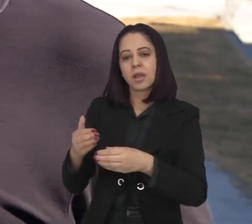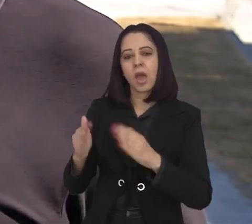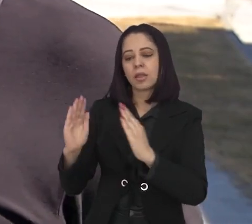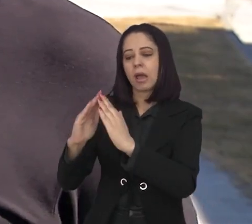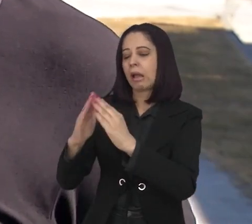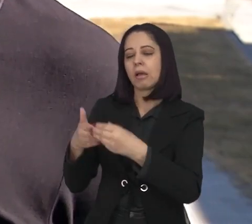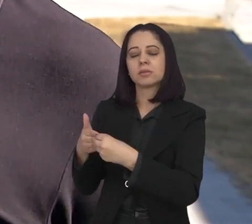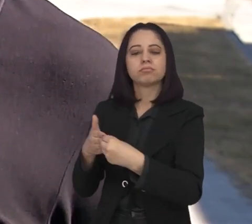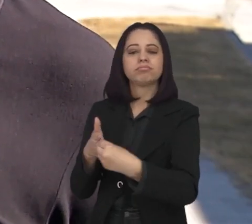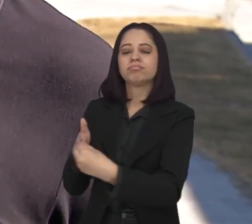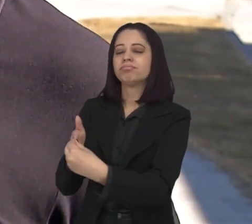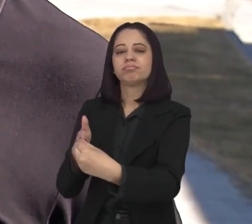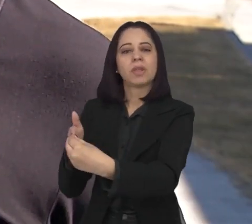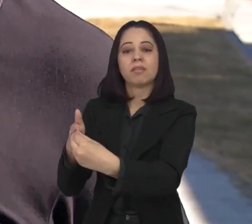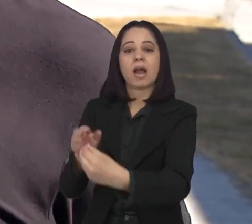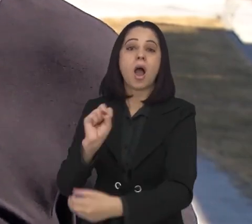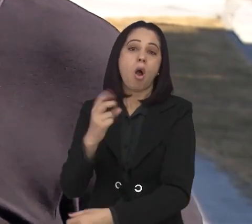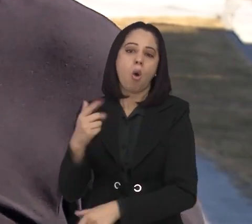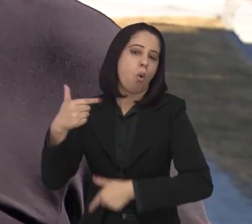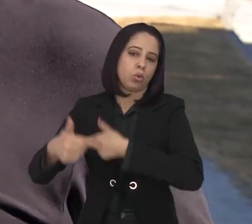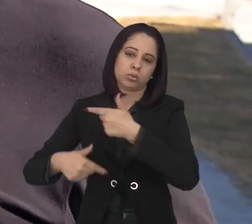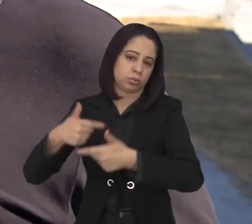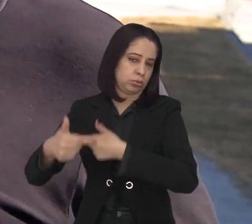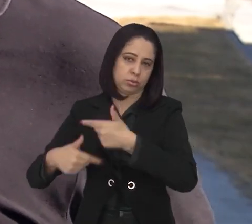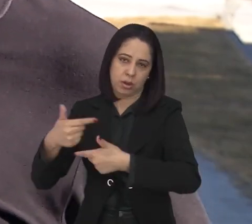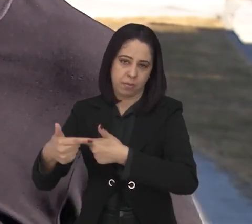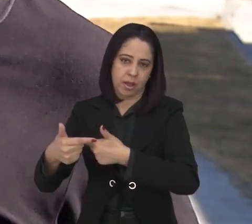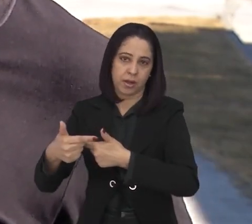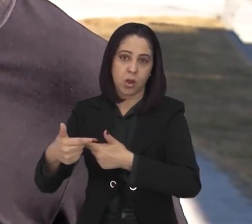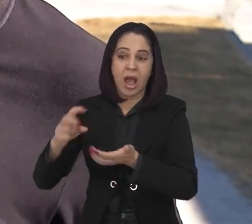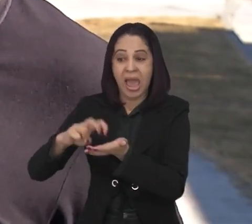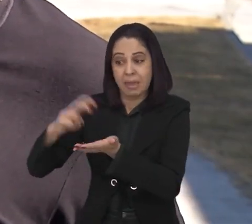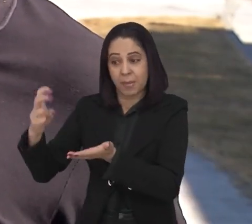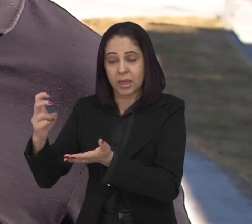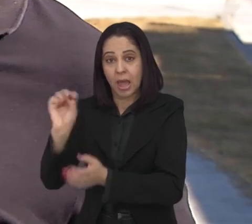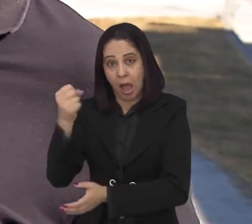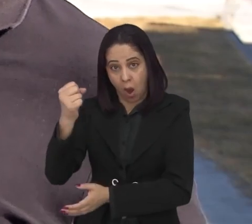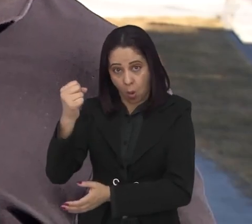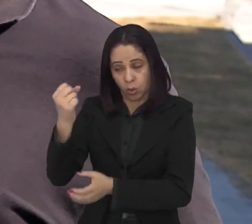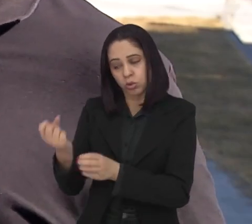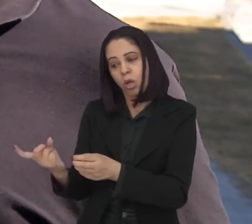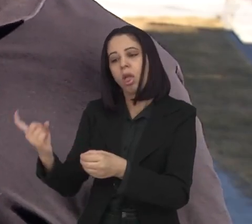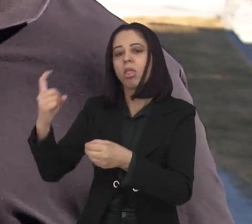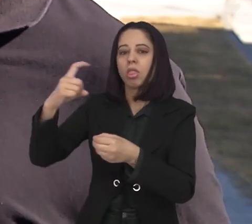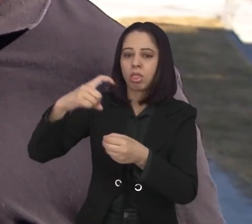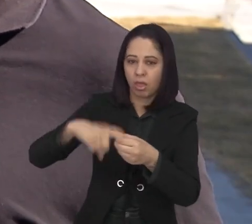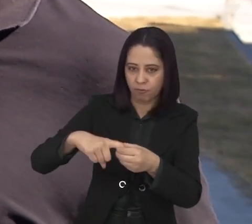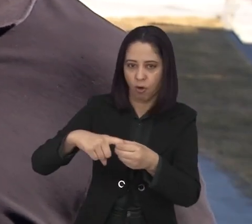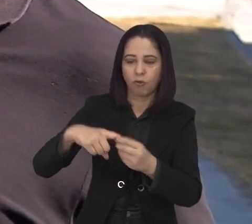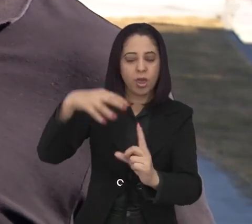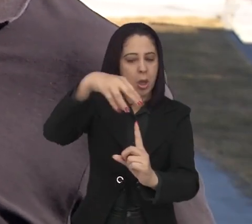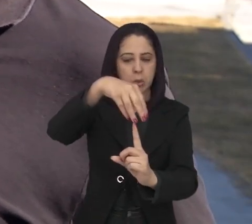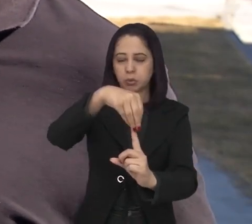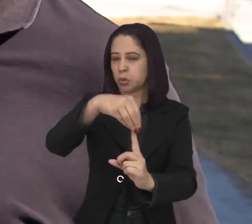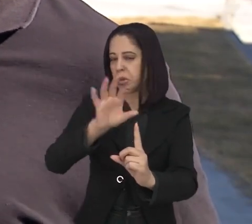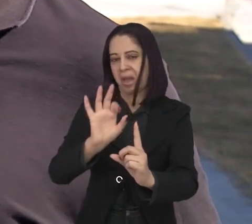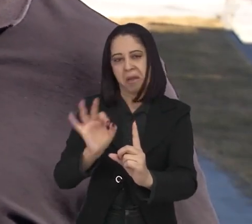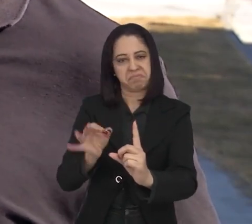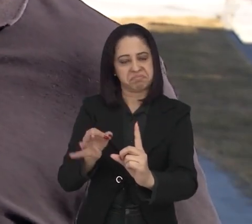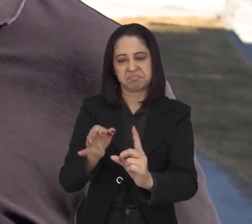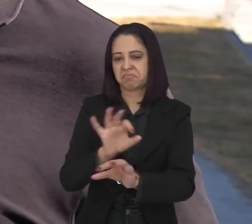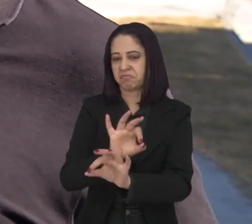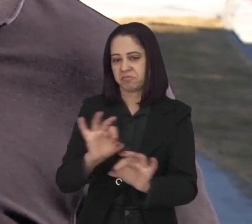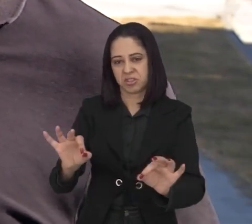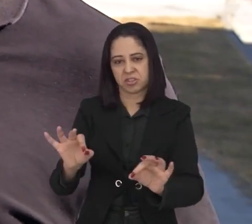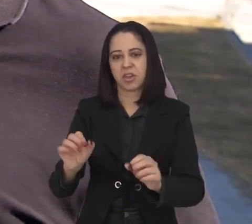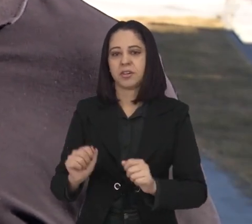até sua casa ou local de trabalho, ficando com ela até o dia seguinte, às 8 da manhã, retornando a uma estação mais próxima do seu ponto de